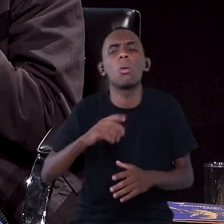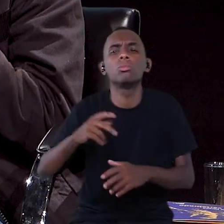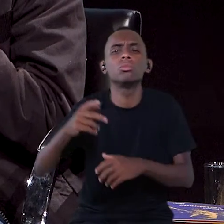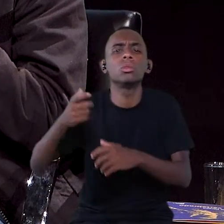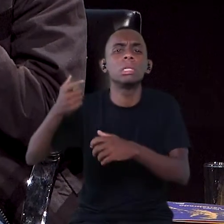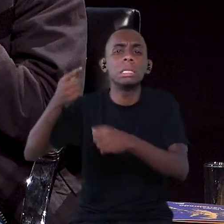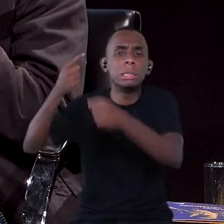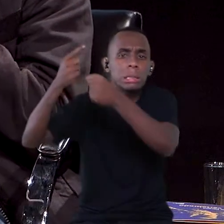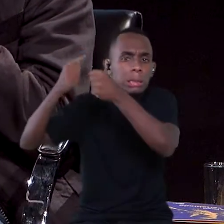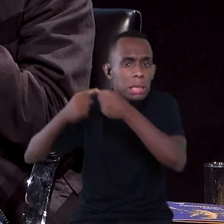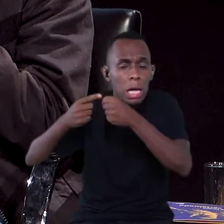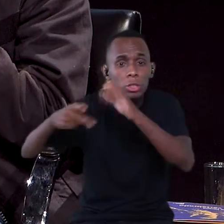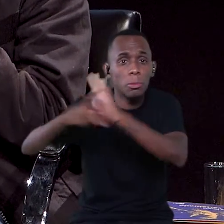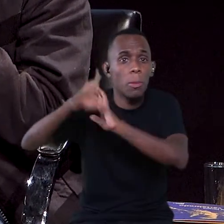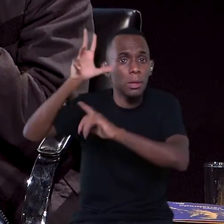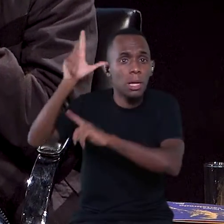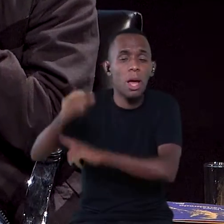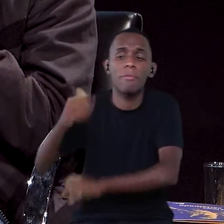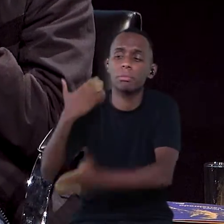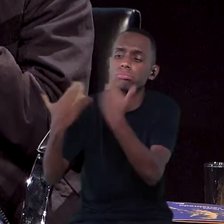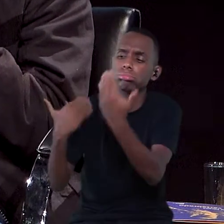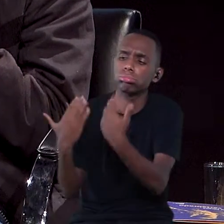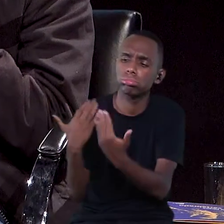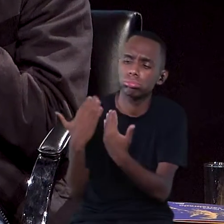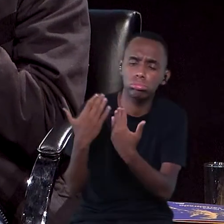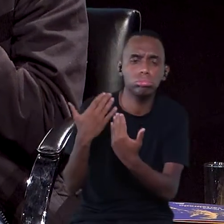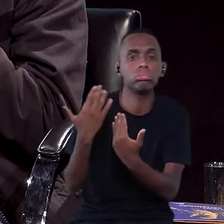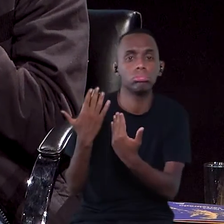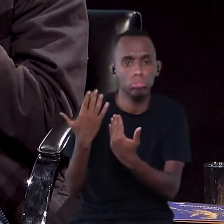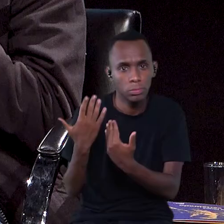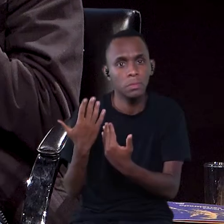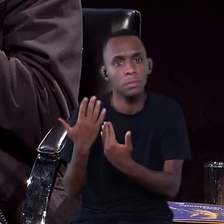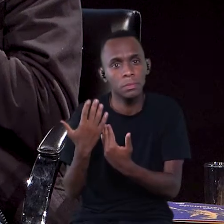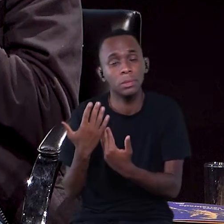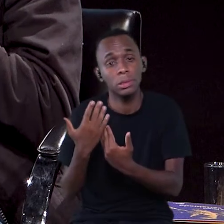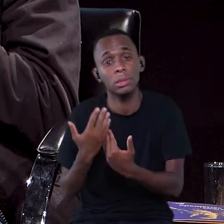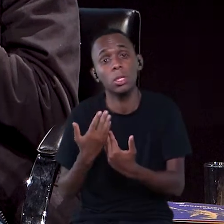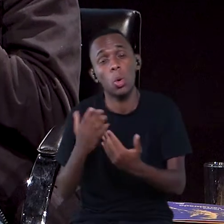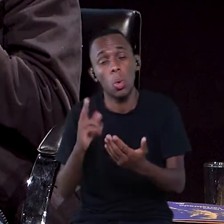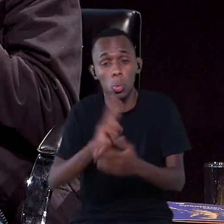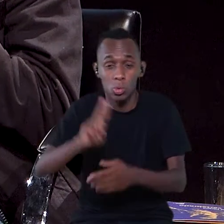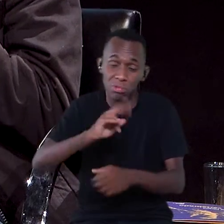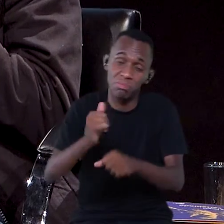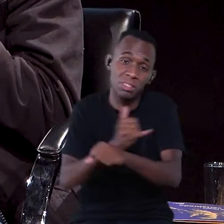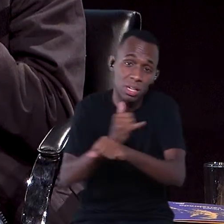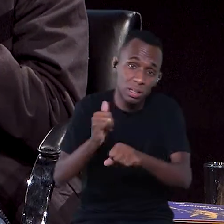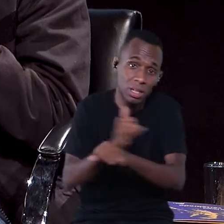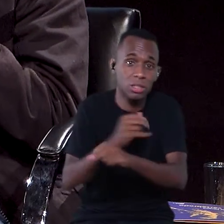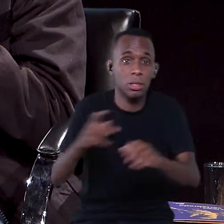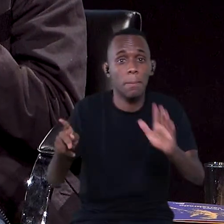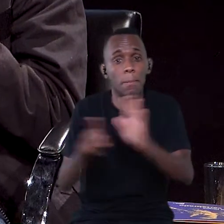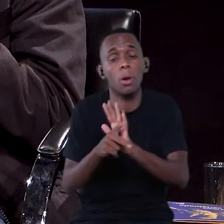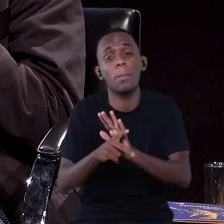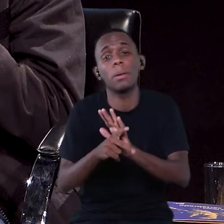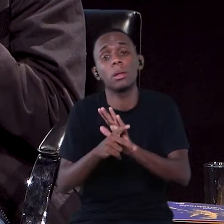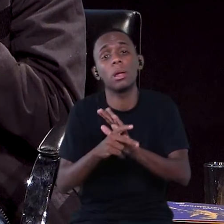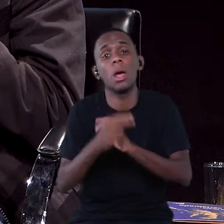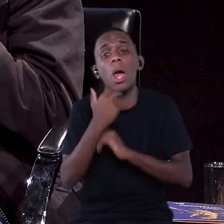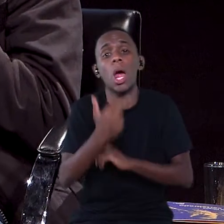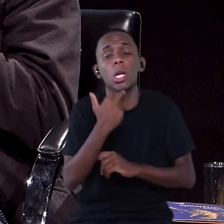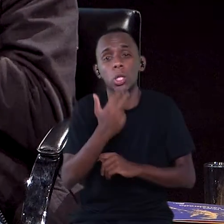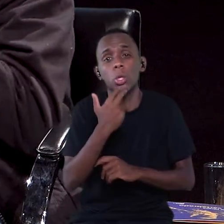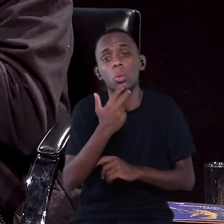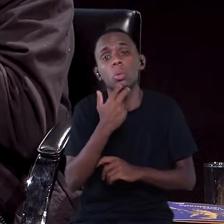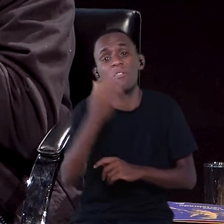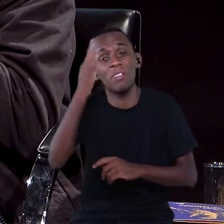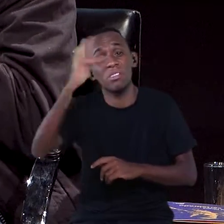do Benin, né? Inclusive que vem o pessoal do Benin usar mais, às vezes, a musicalidade de língua inglesa, né? O pessoal do Senegal de língua francesa, mas não